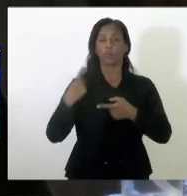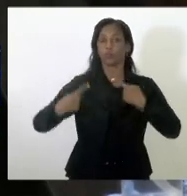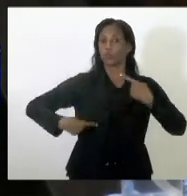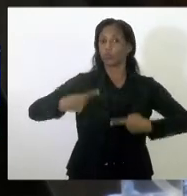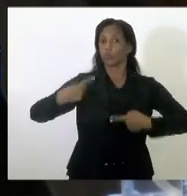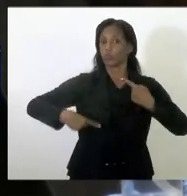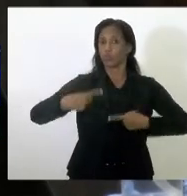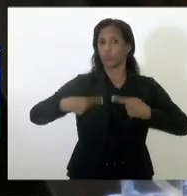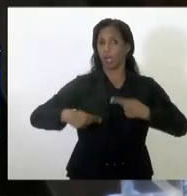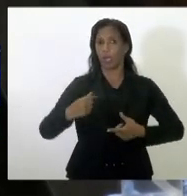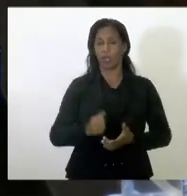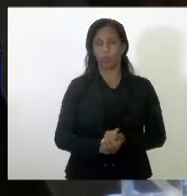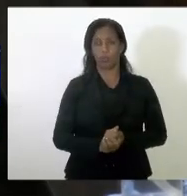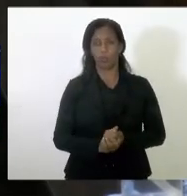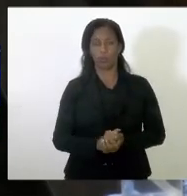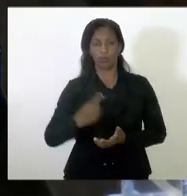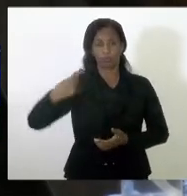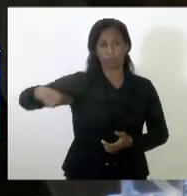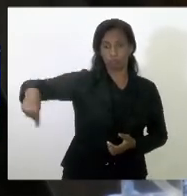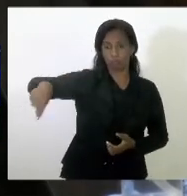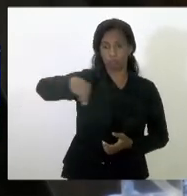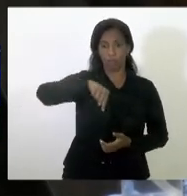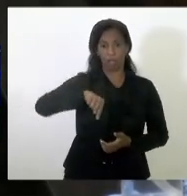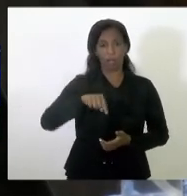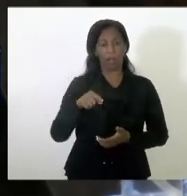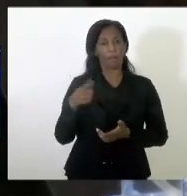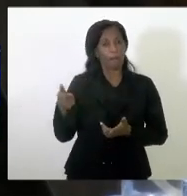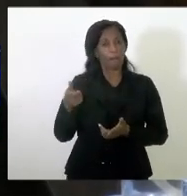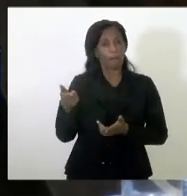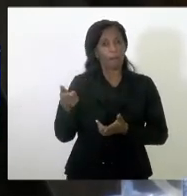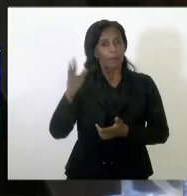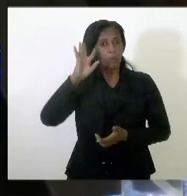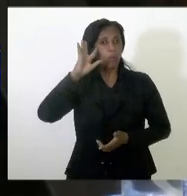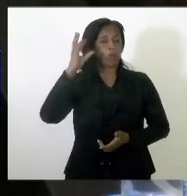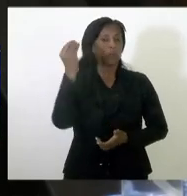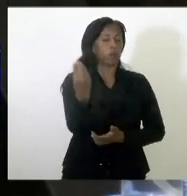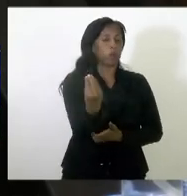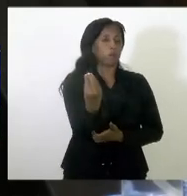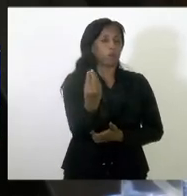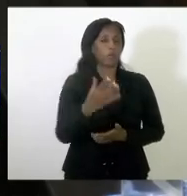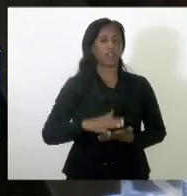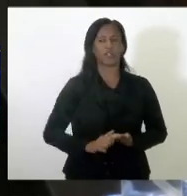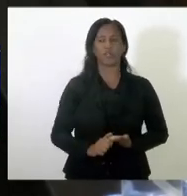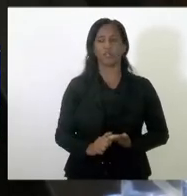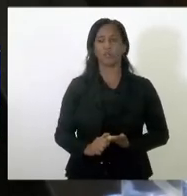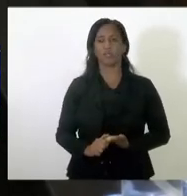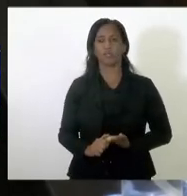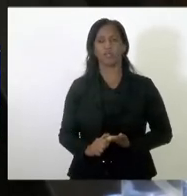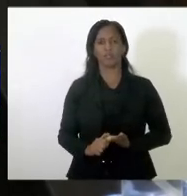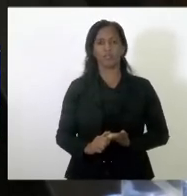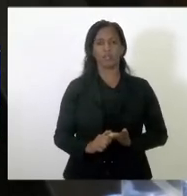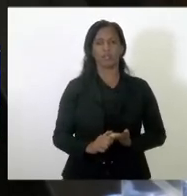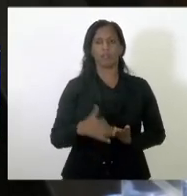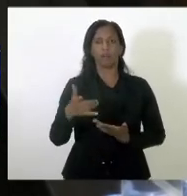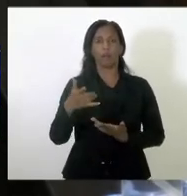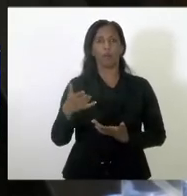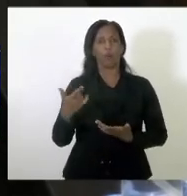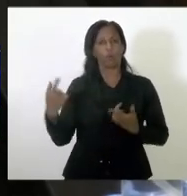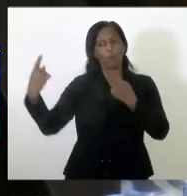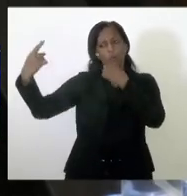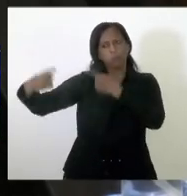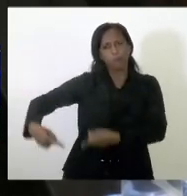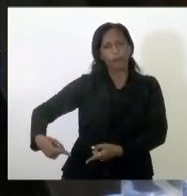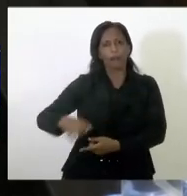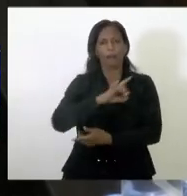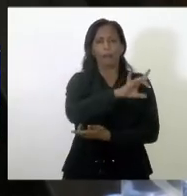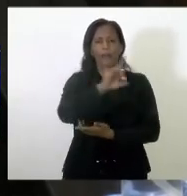seus respectivos servidores para tratar dessas condicionalidades, dessas vedações, e como que a gente pode enfrentar cada uma delas. Isso